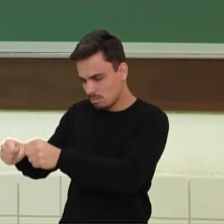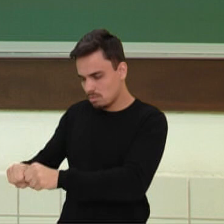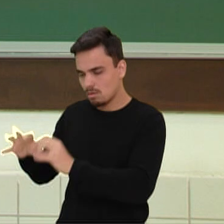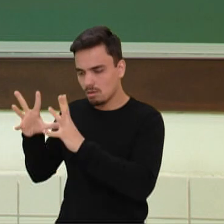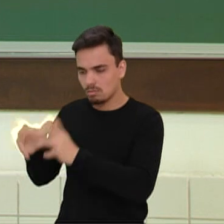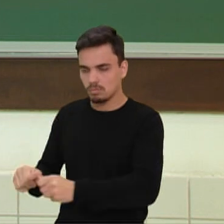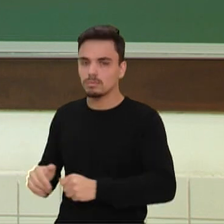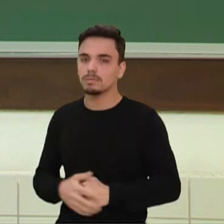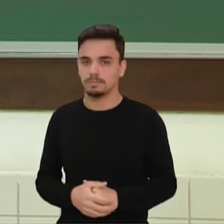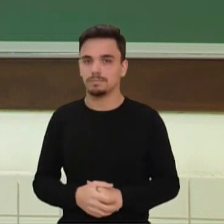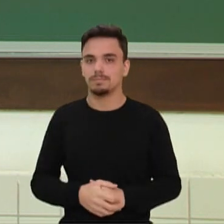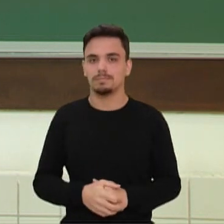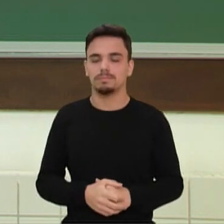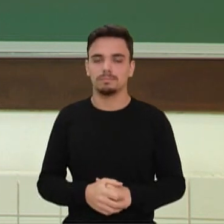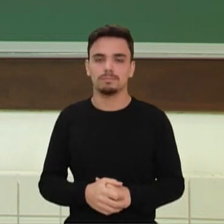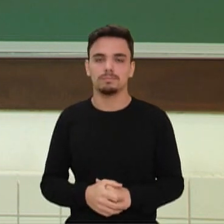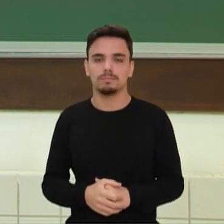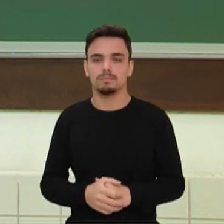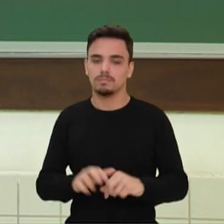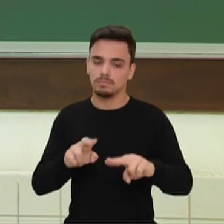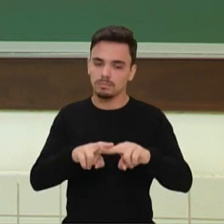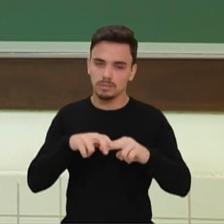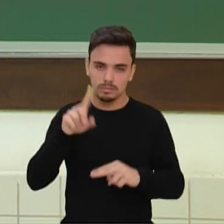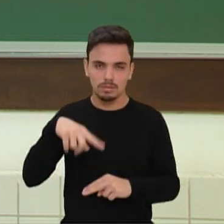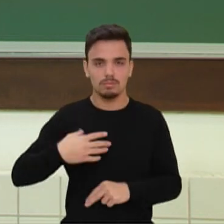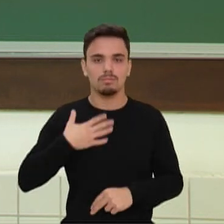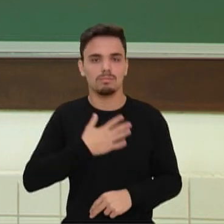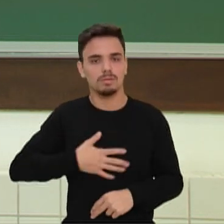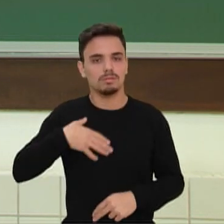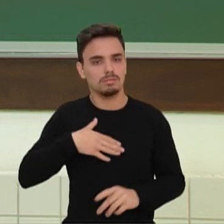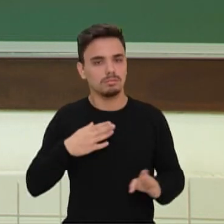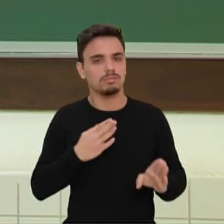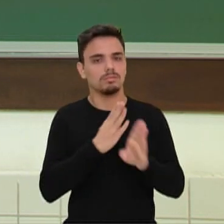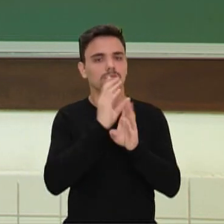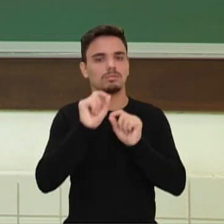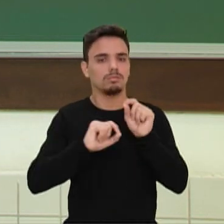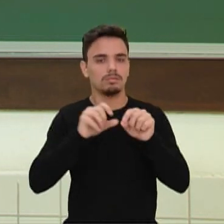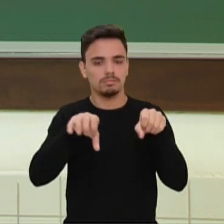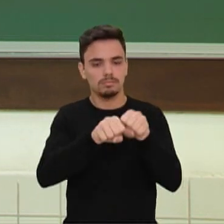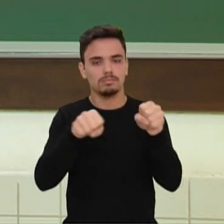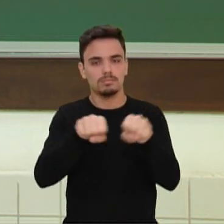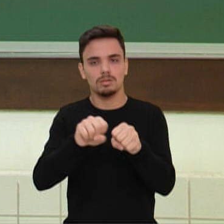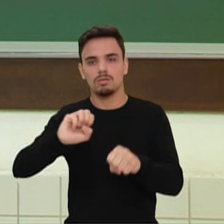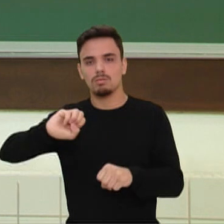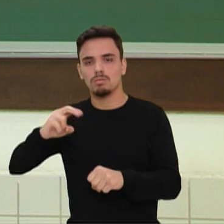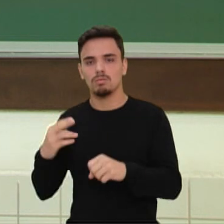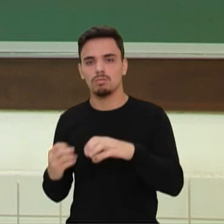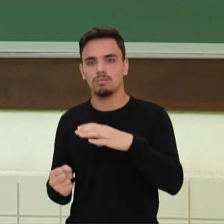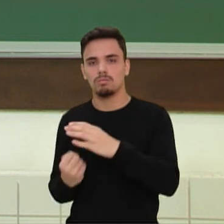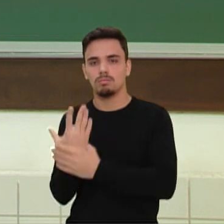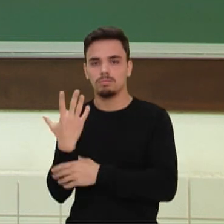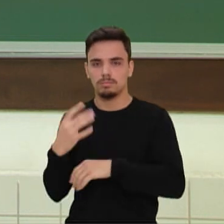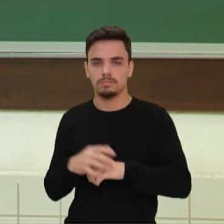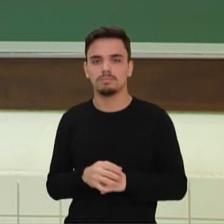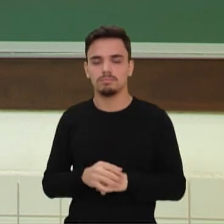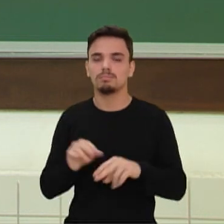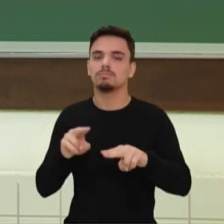que ela construiu. Então é um prazer que pode ser encontrado na destruição ou na criação.